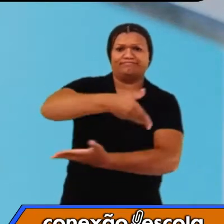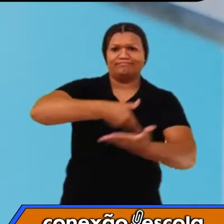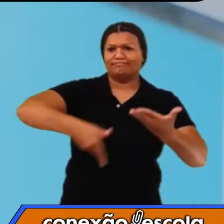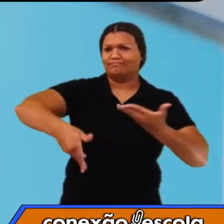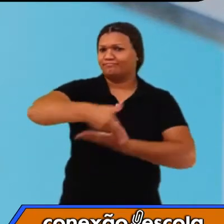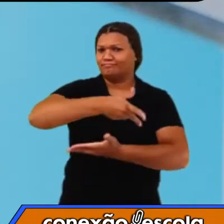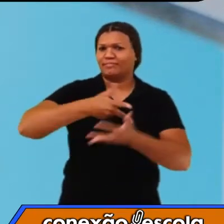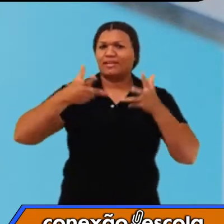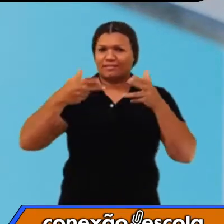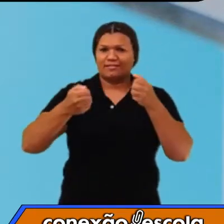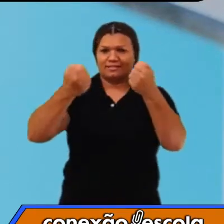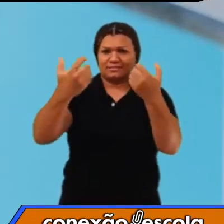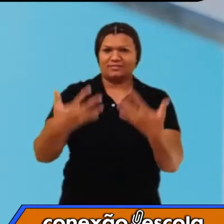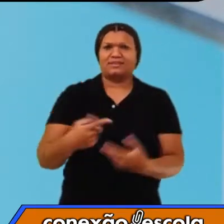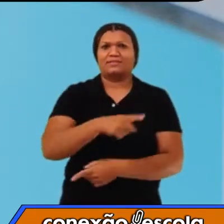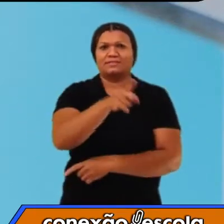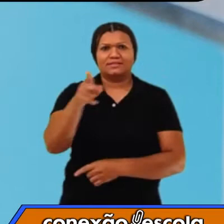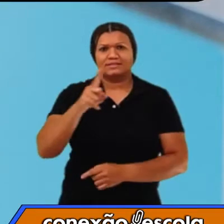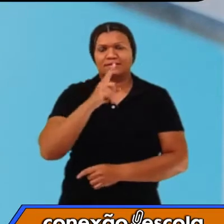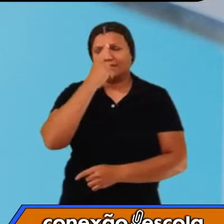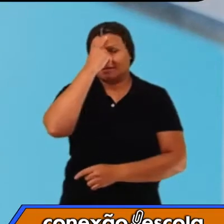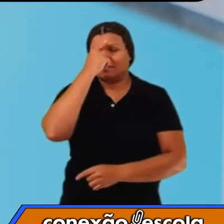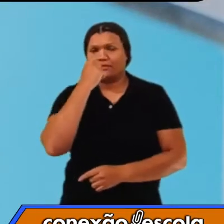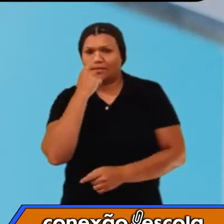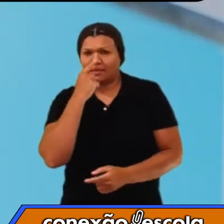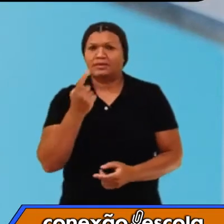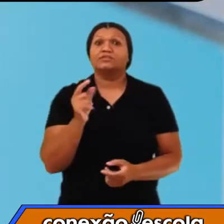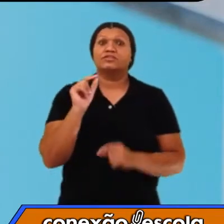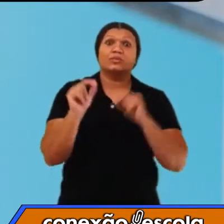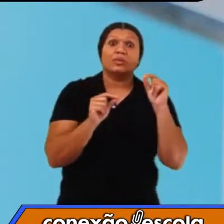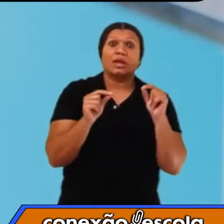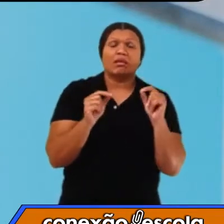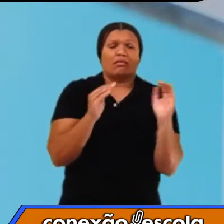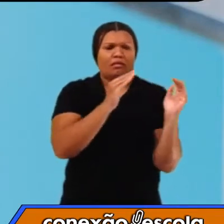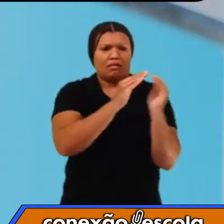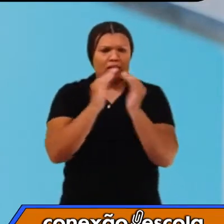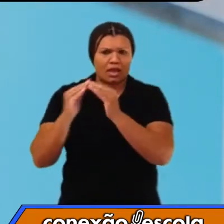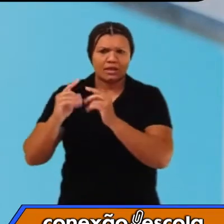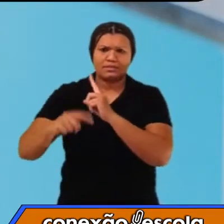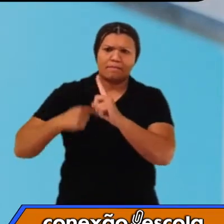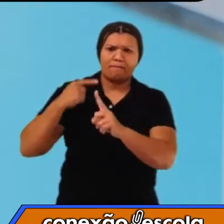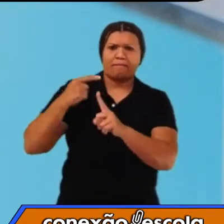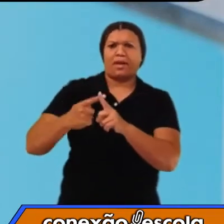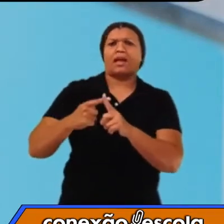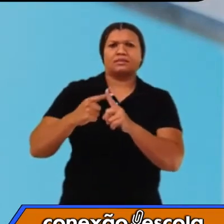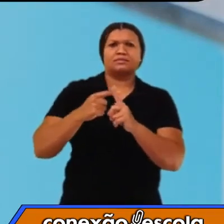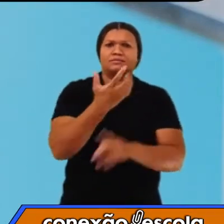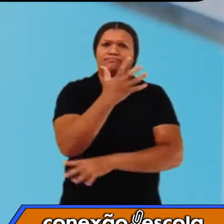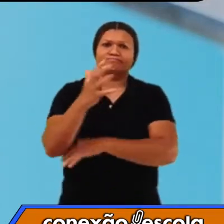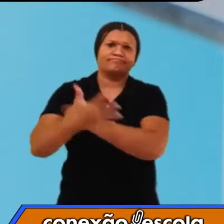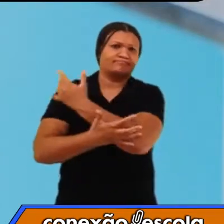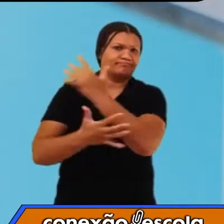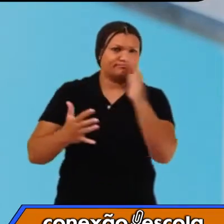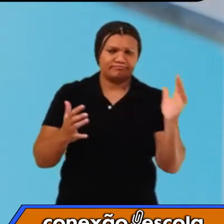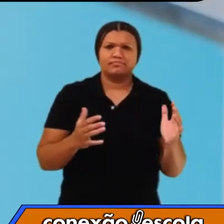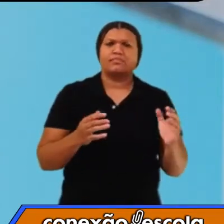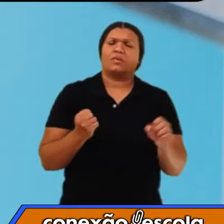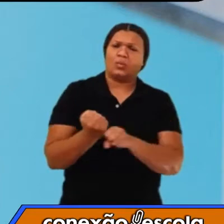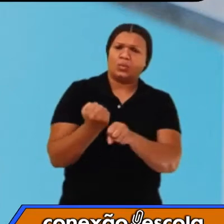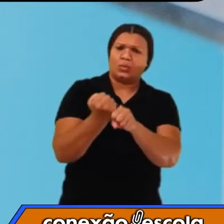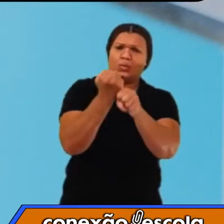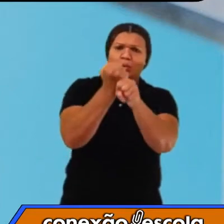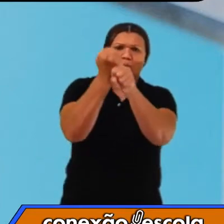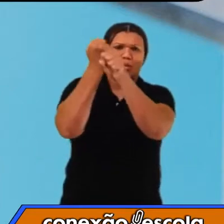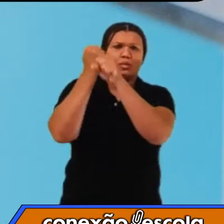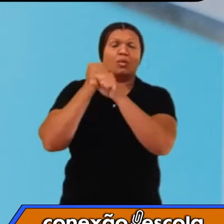vocês há pouco, quando da imagem, né? Natureza mais ações do homem sobre essa natureza, a construção